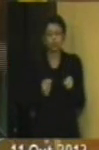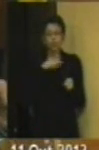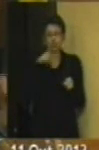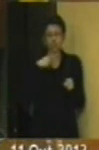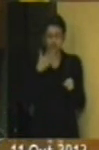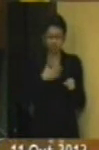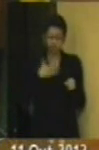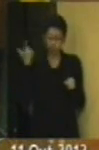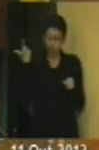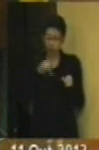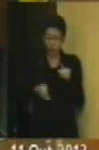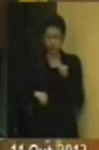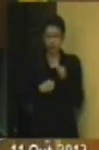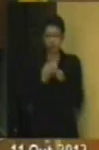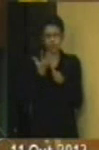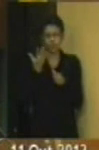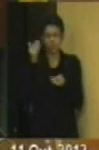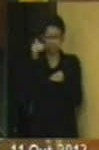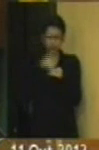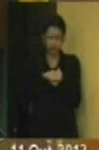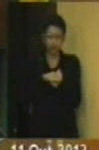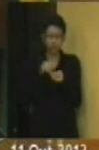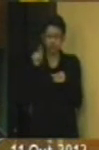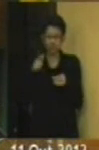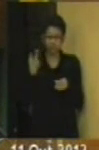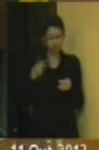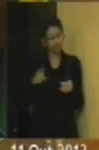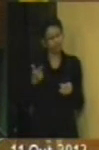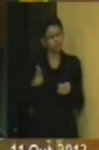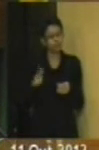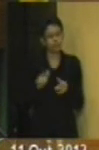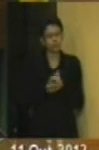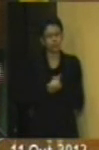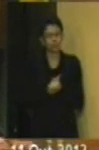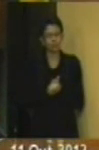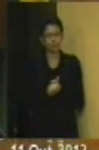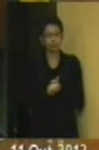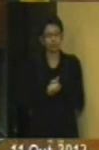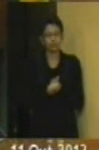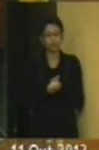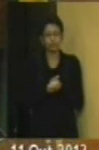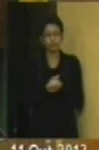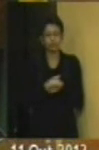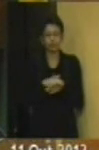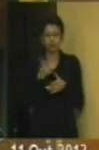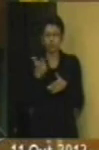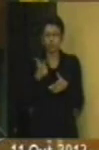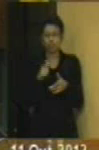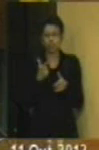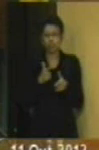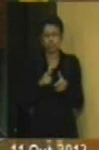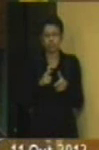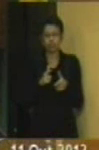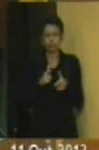recheio vossa excelência não tem porque não conseguiu transferir o recheio para o seu candidato aliás o vento do seu pastel talvez tenha sido